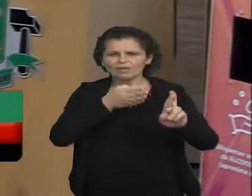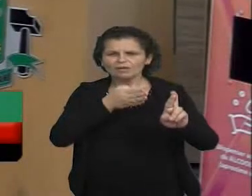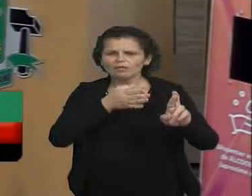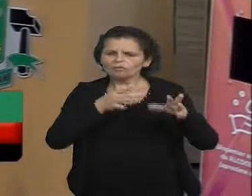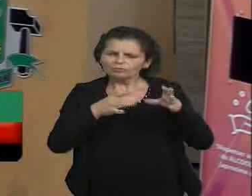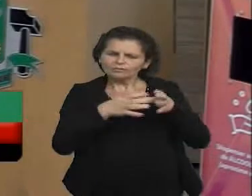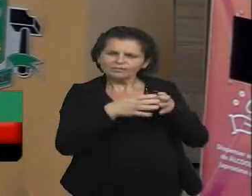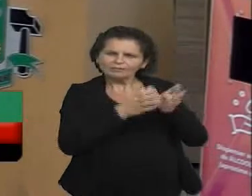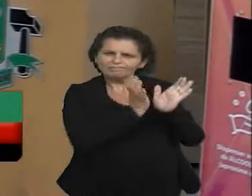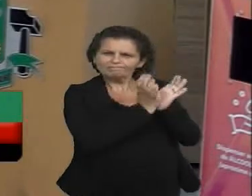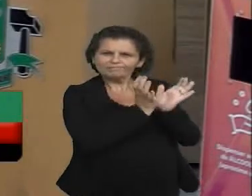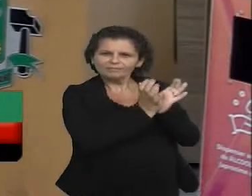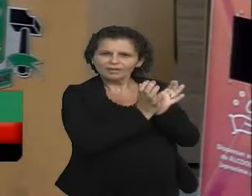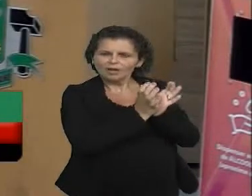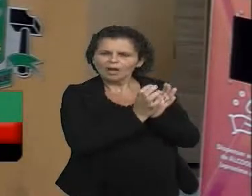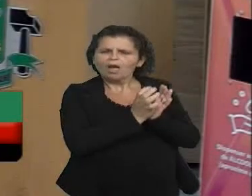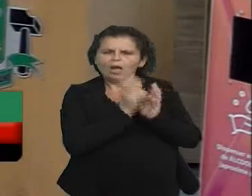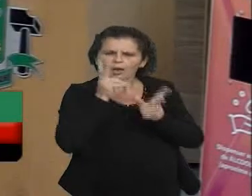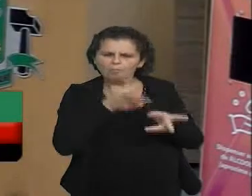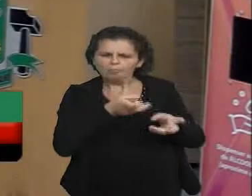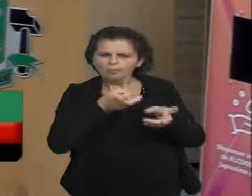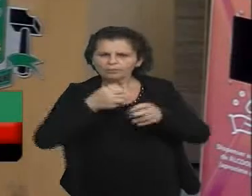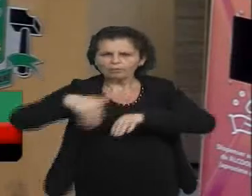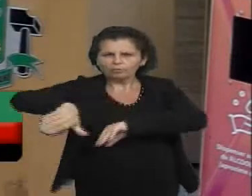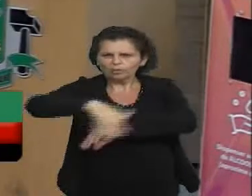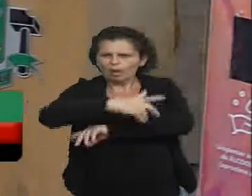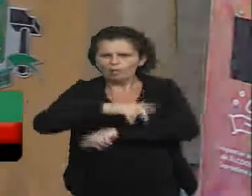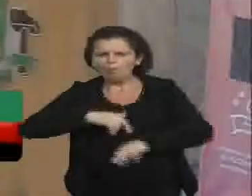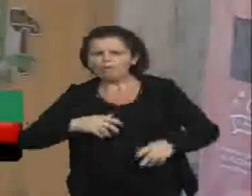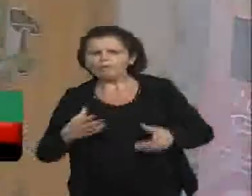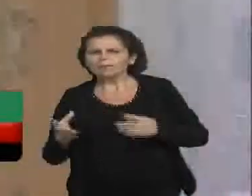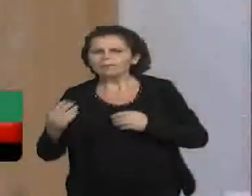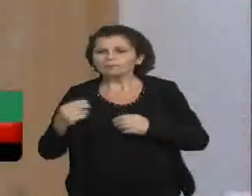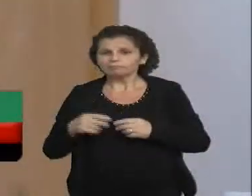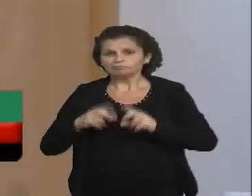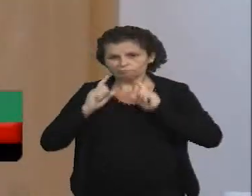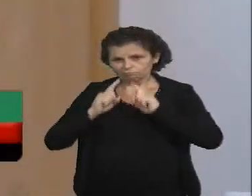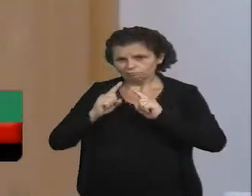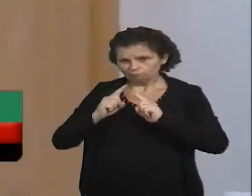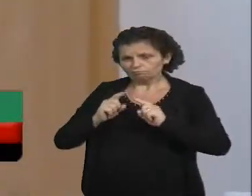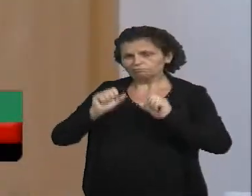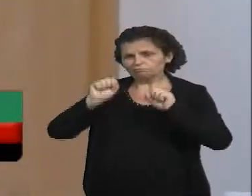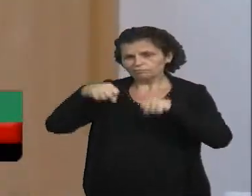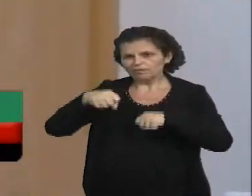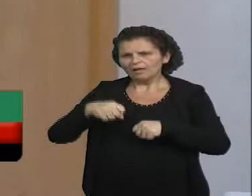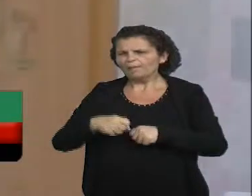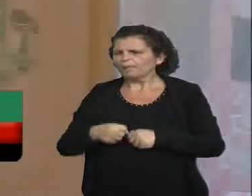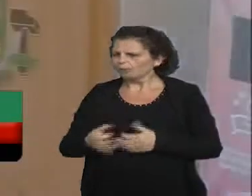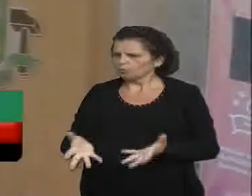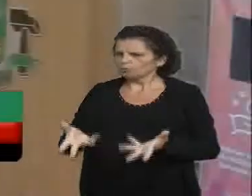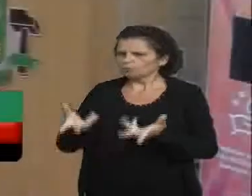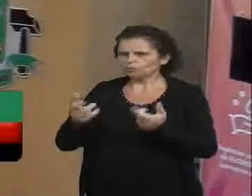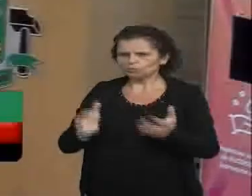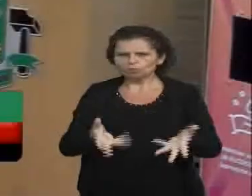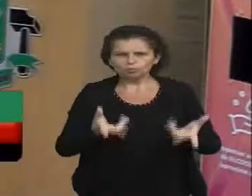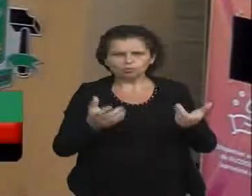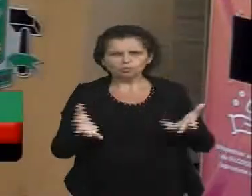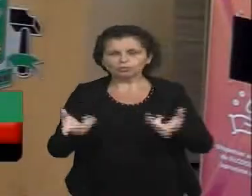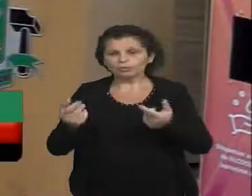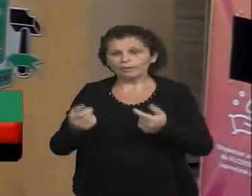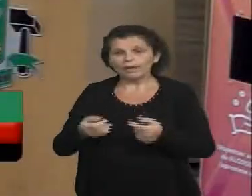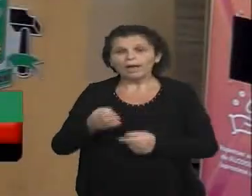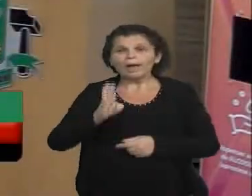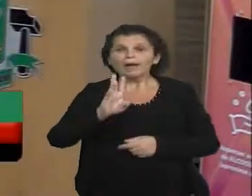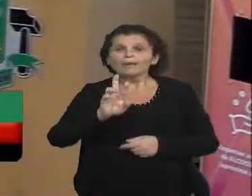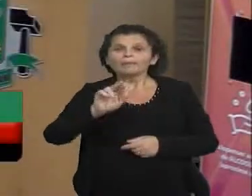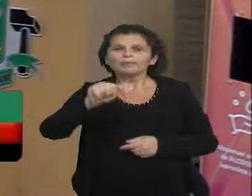sua equipe. Eu que ando na rua, eu escuto reclamações, sim, mas eu escuto também elogios. A Bruna